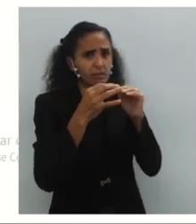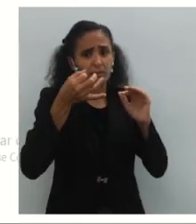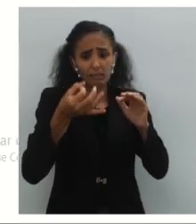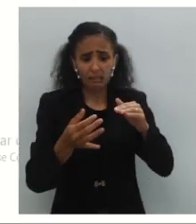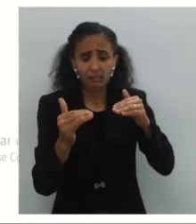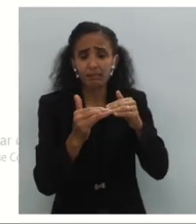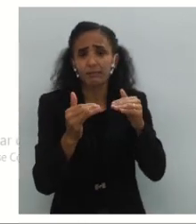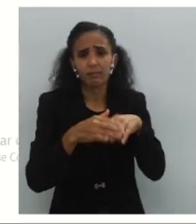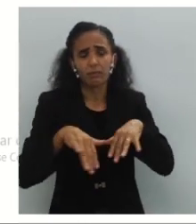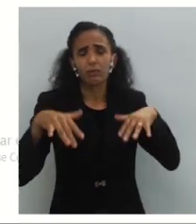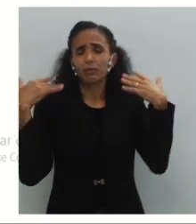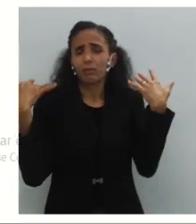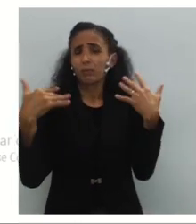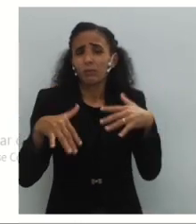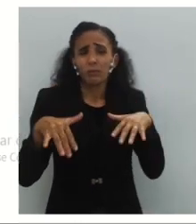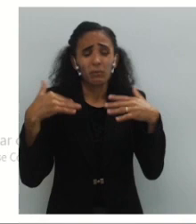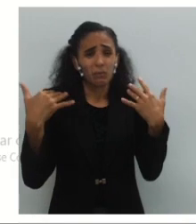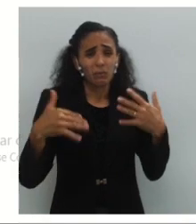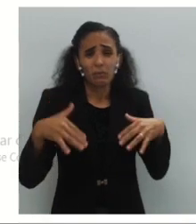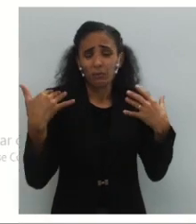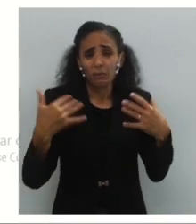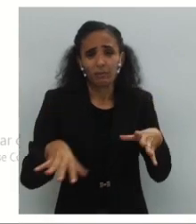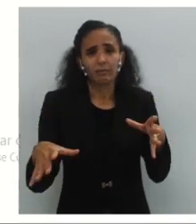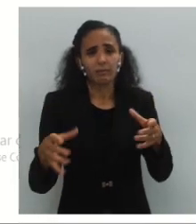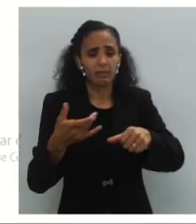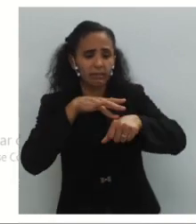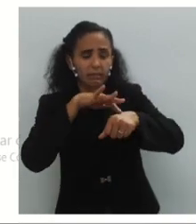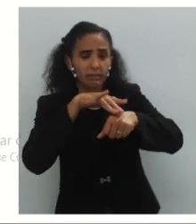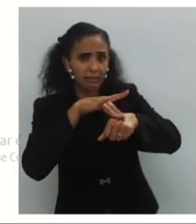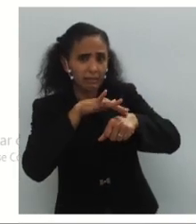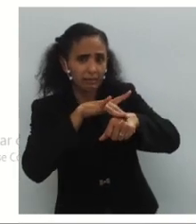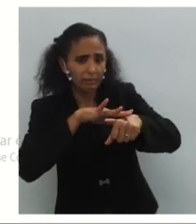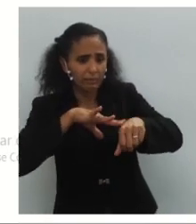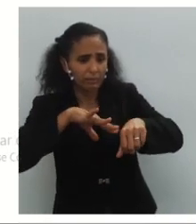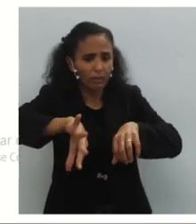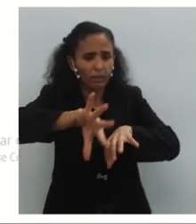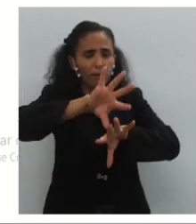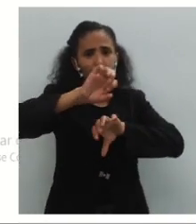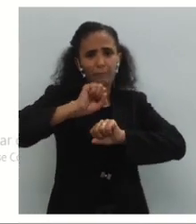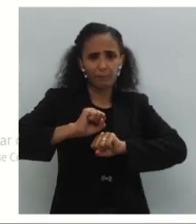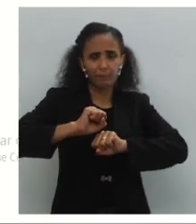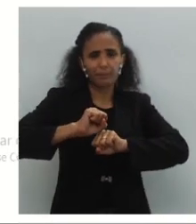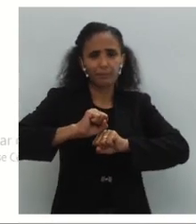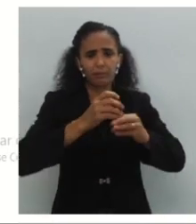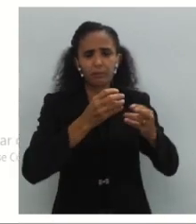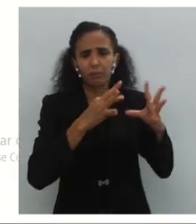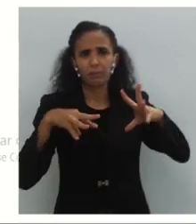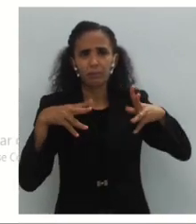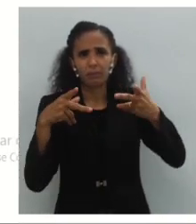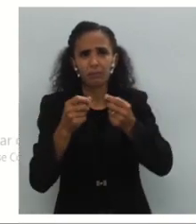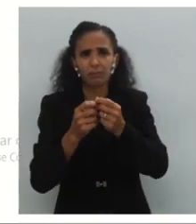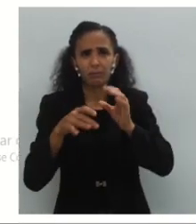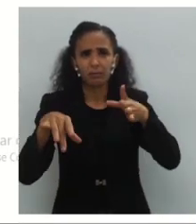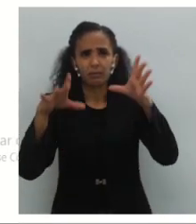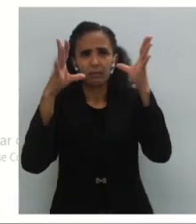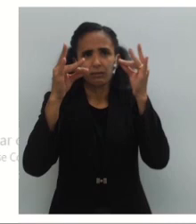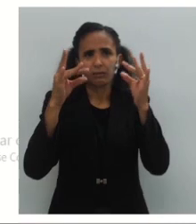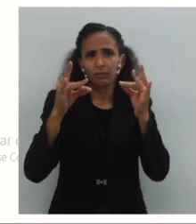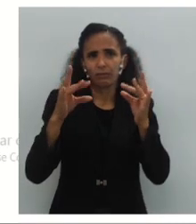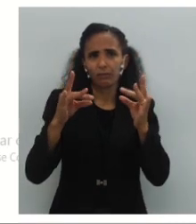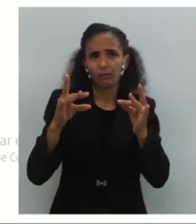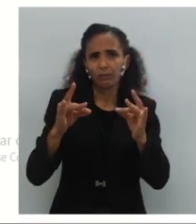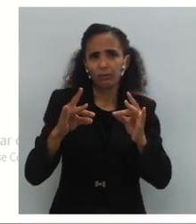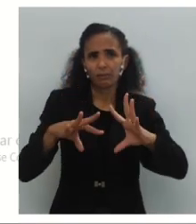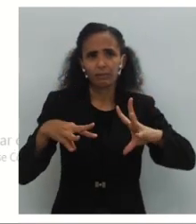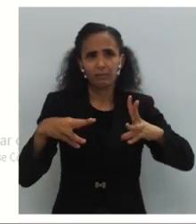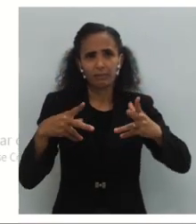pênis ou o reto vai ficar aí exposto a líquidos corporais, como sêmen ou